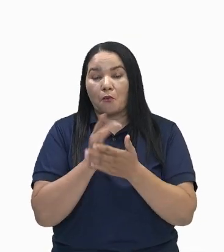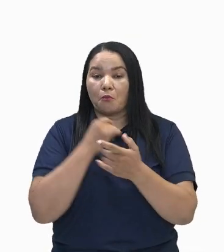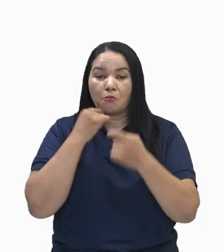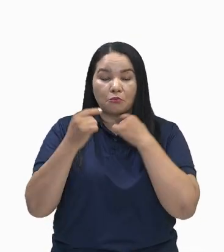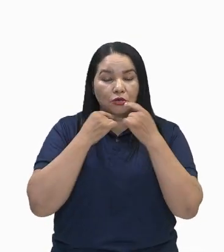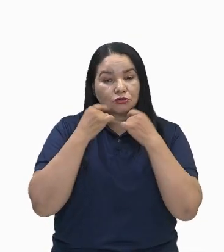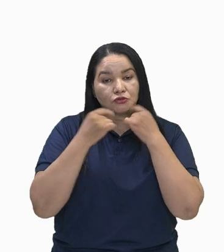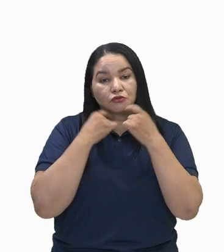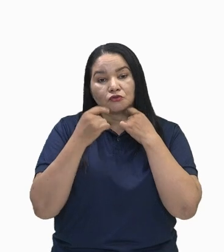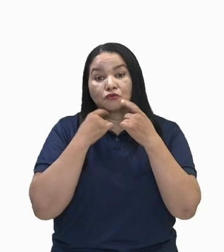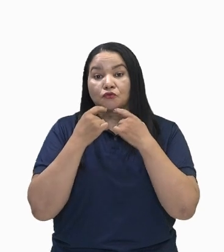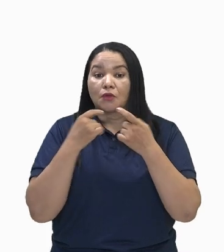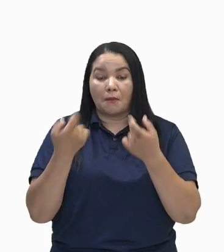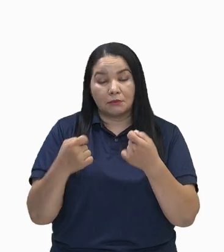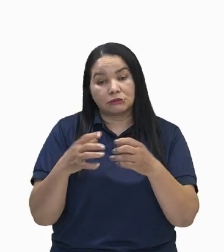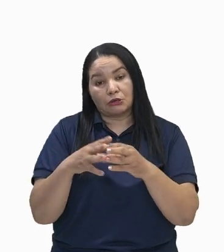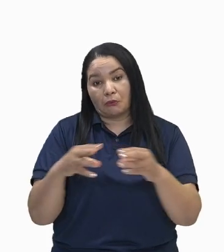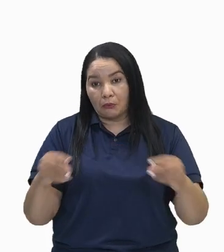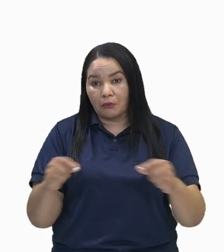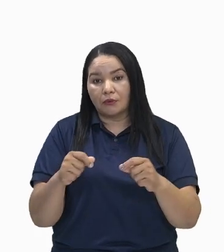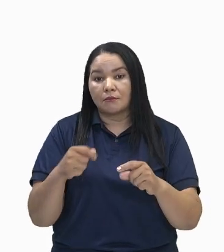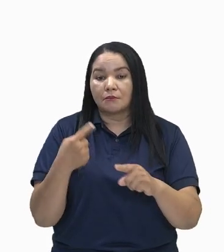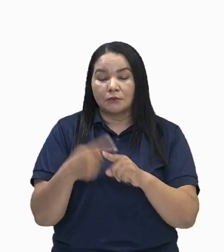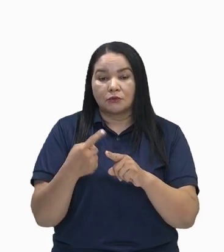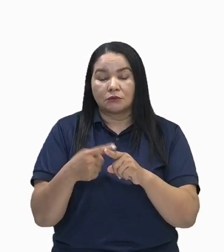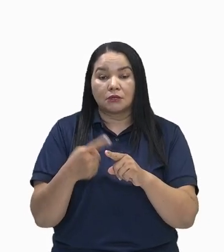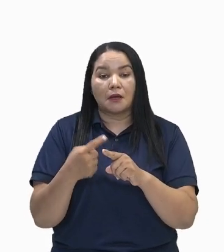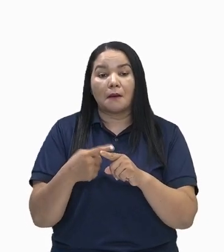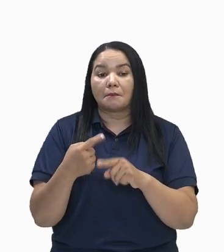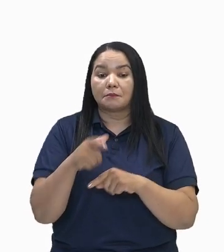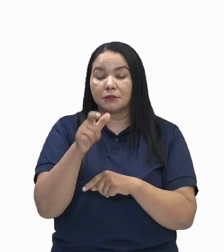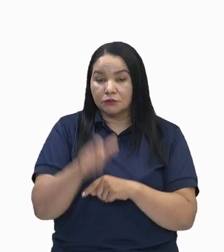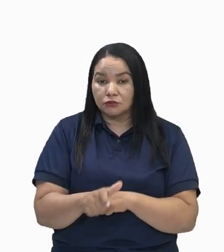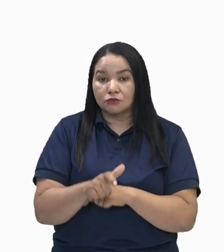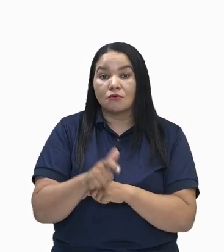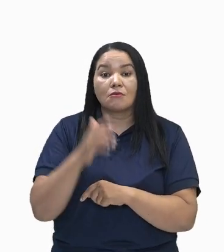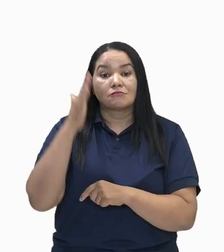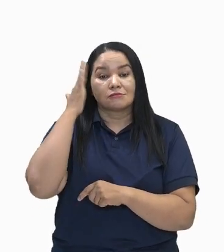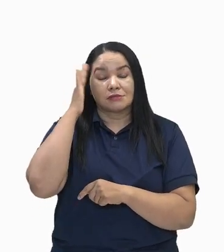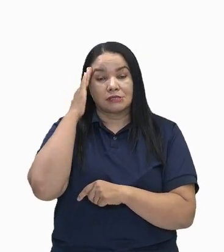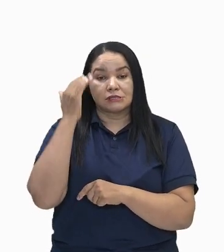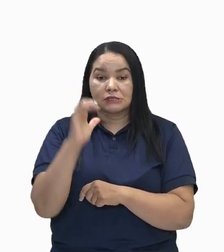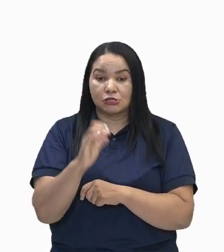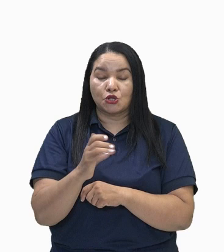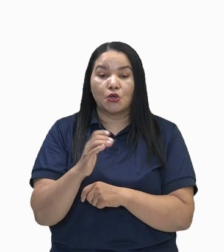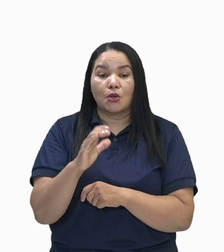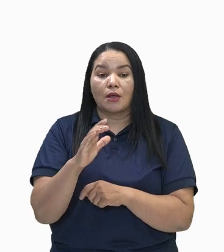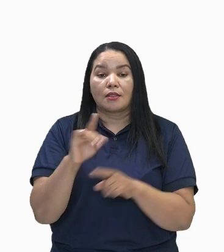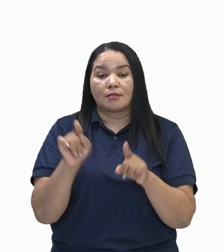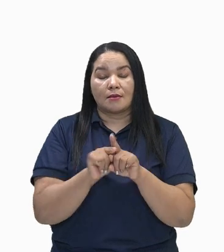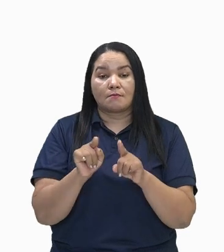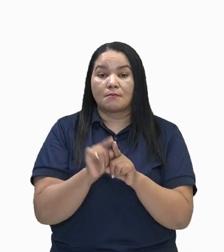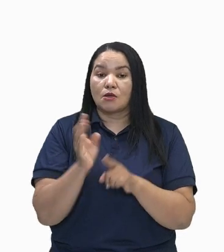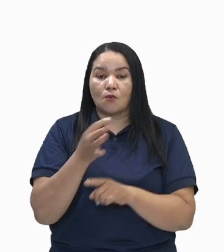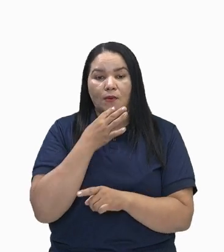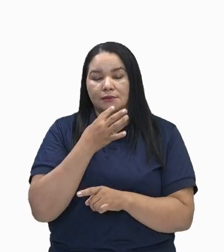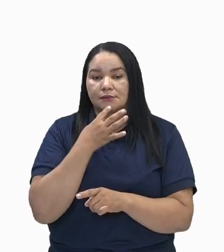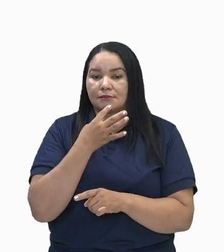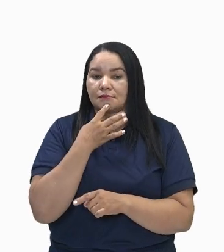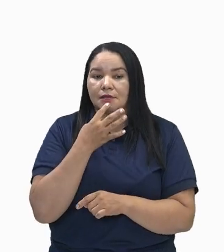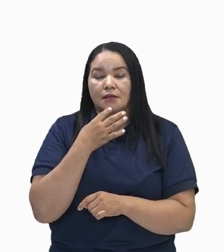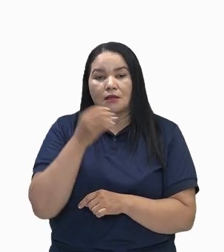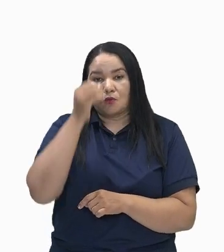sejam tiradas por pessoas com cunho científico, sem ser